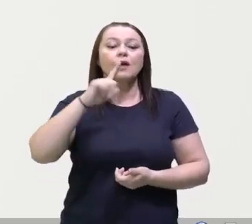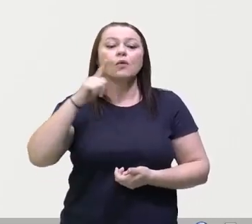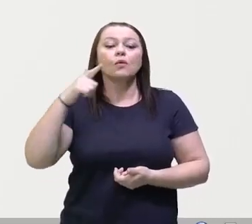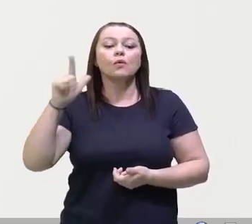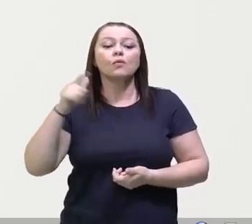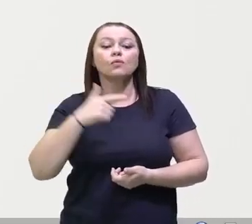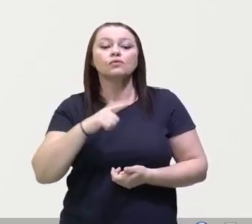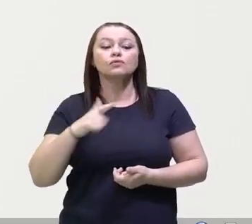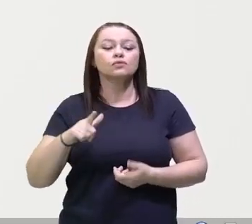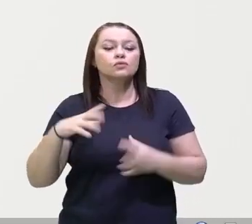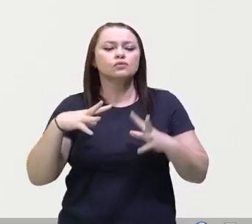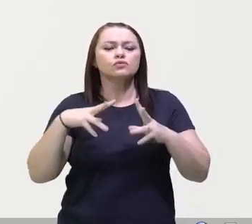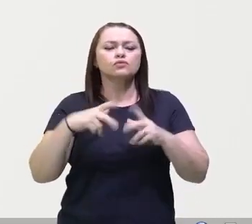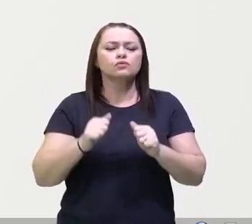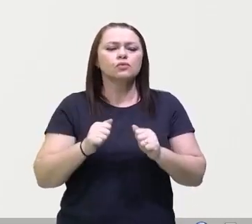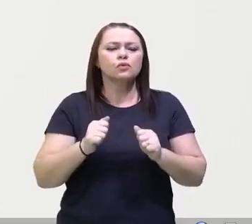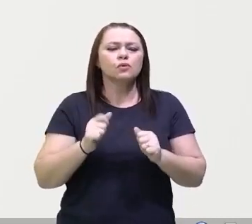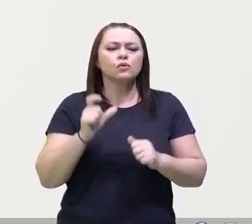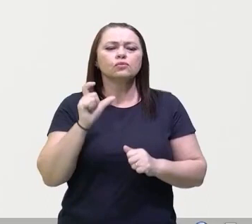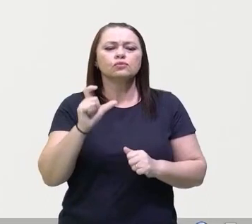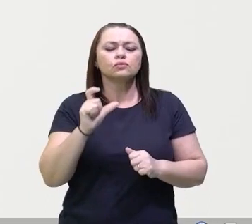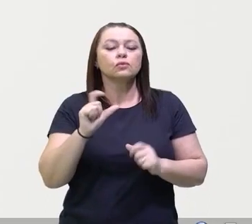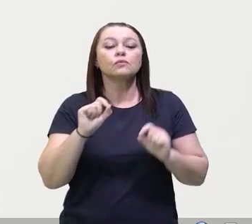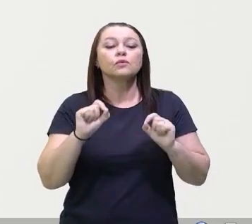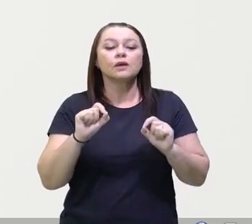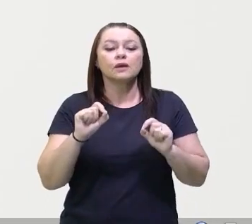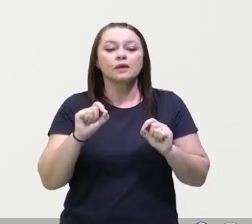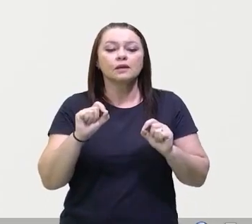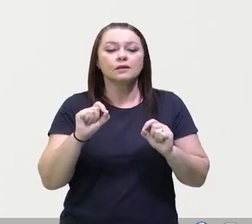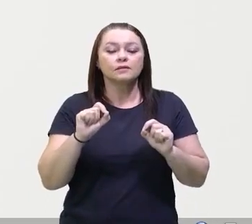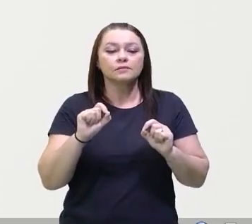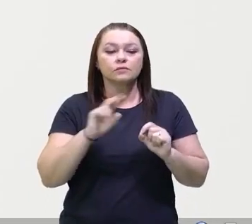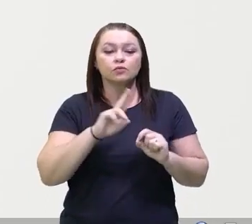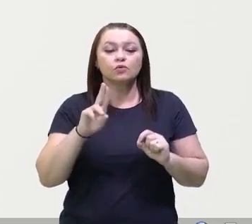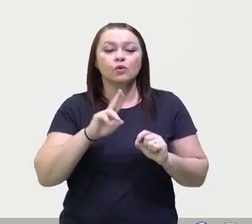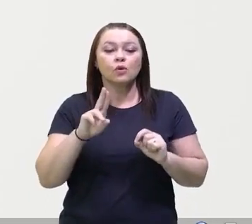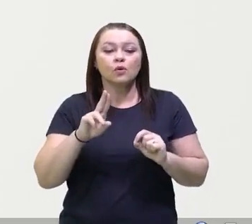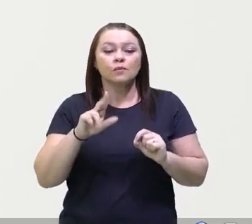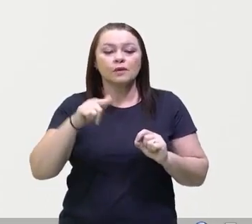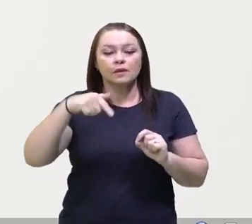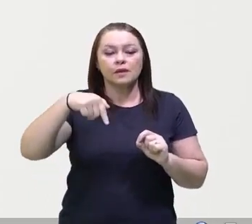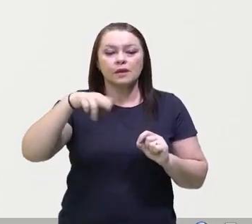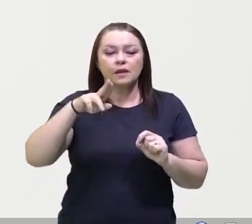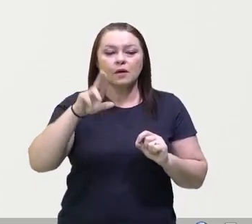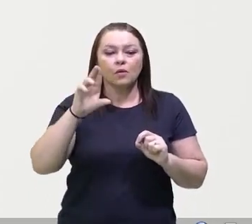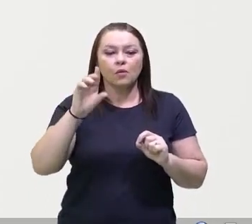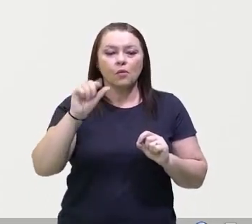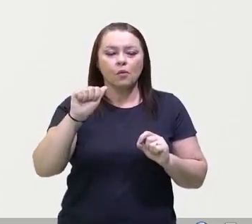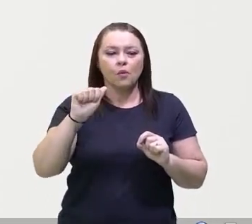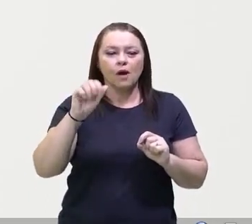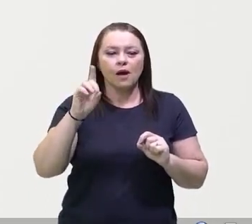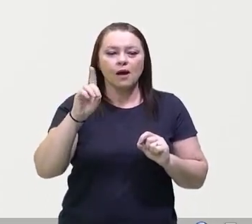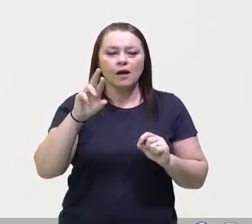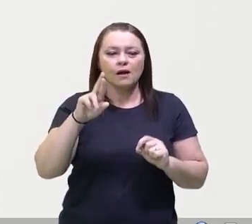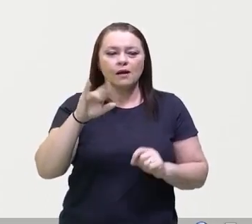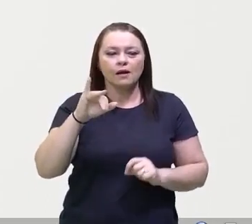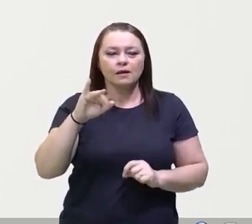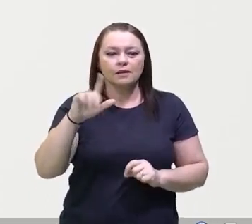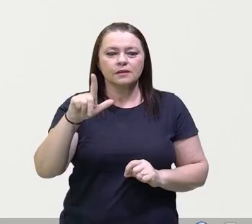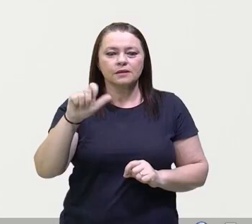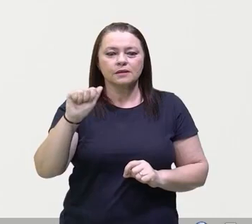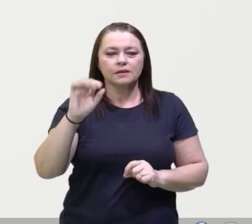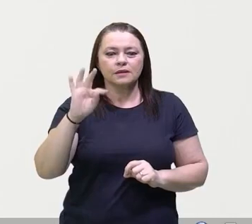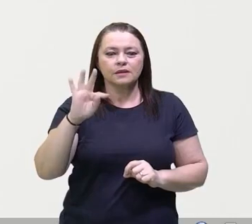aqui são todos chamados de quem? São chamados de quadriláteros.